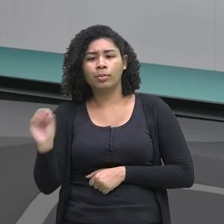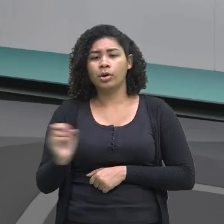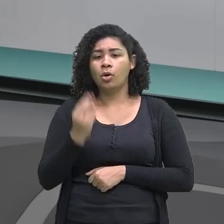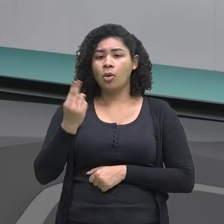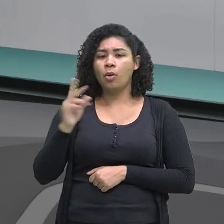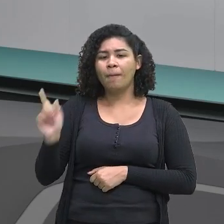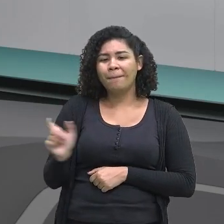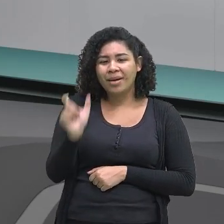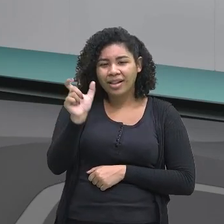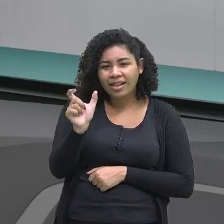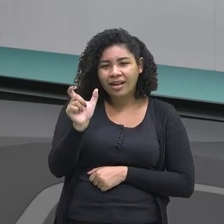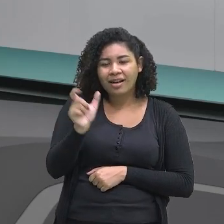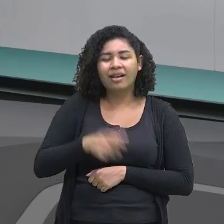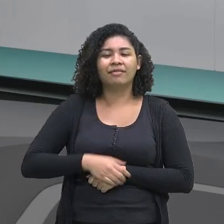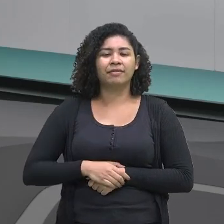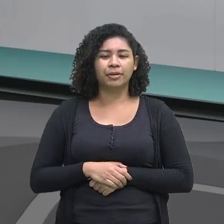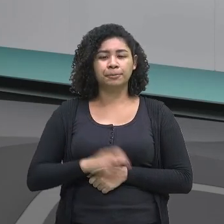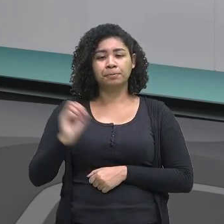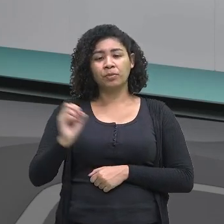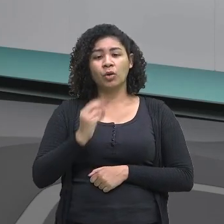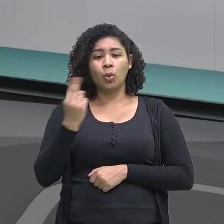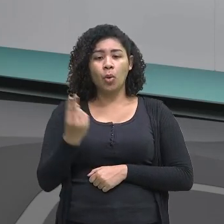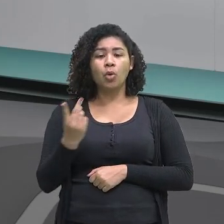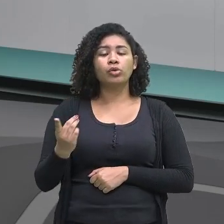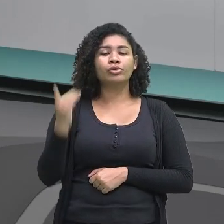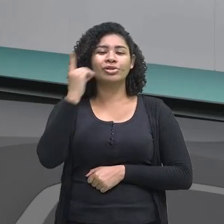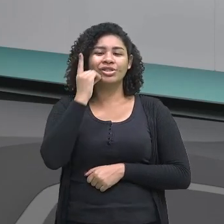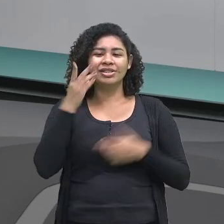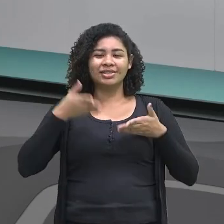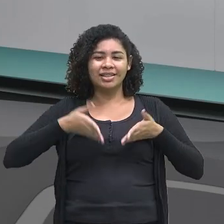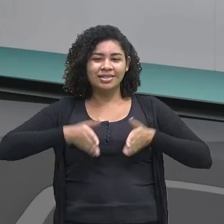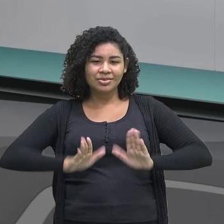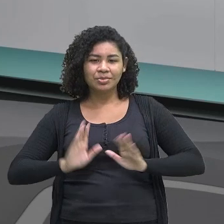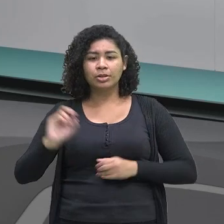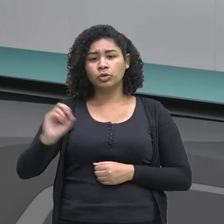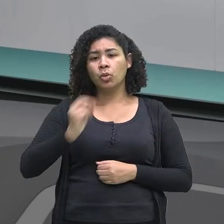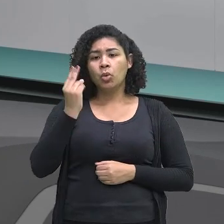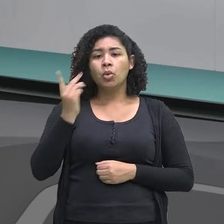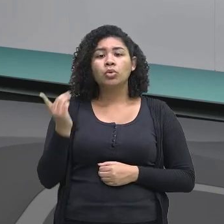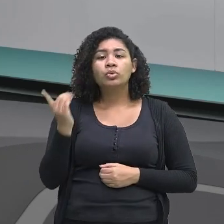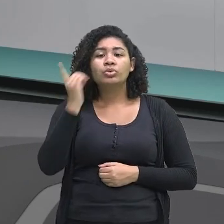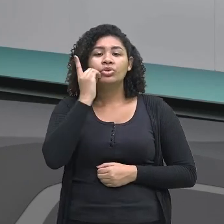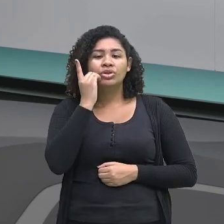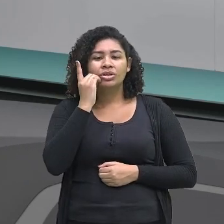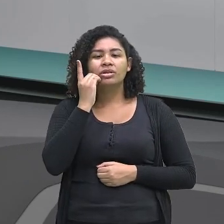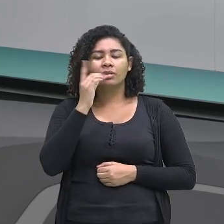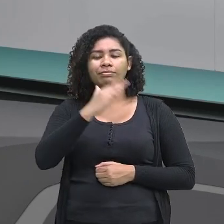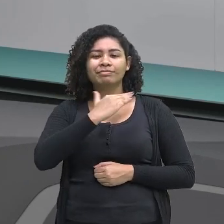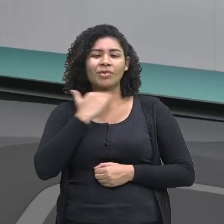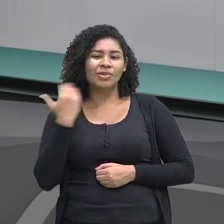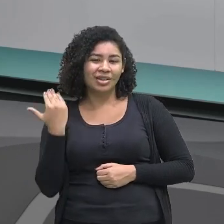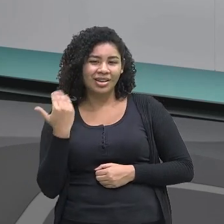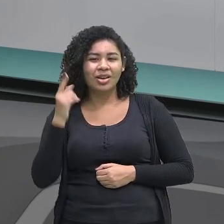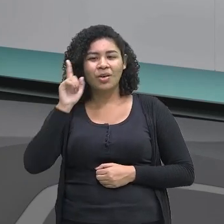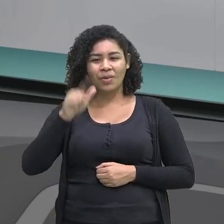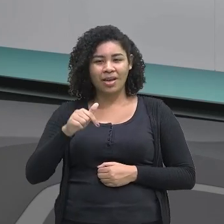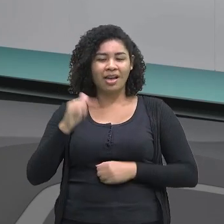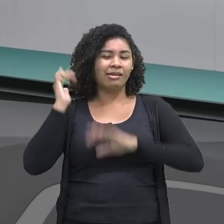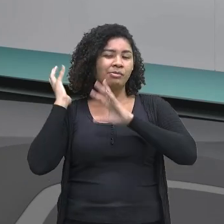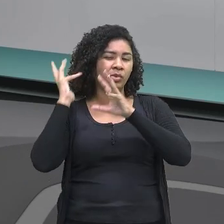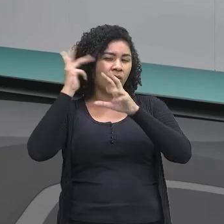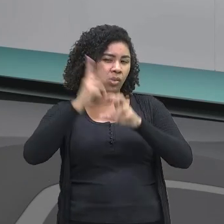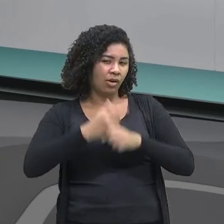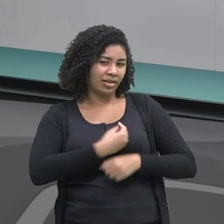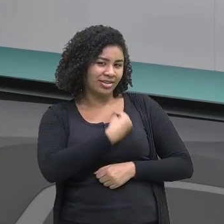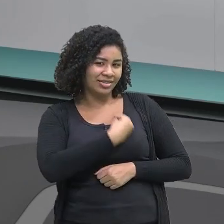dicionário, uma data de nascimento ou de falecimento de uma biografia. Biografia é um gênero textual que